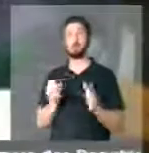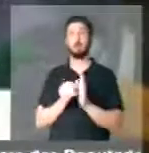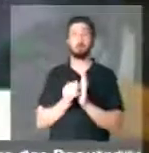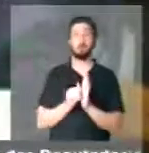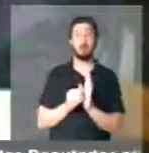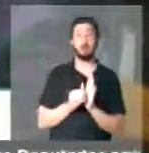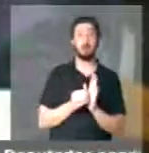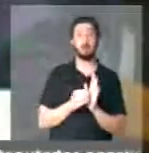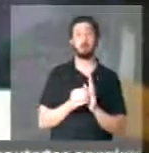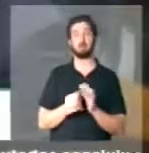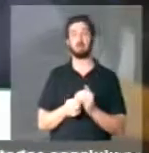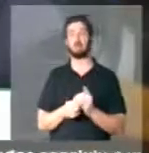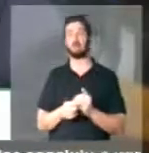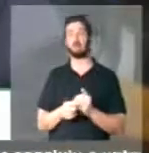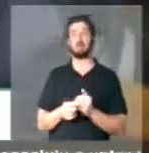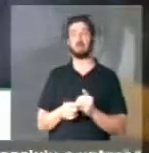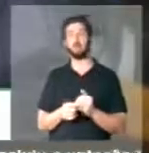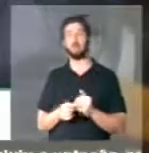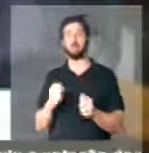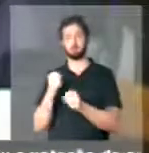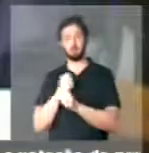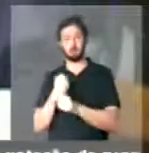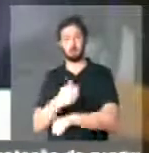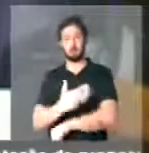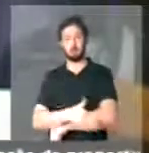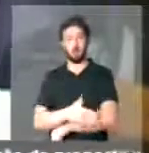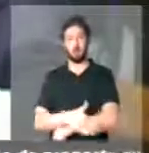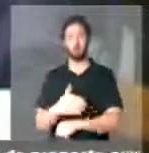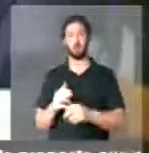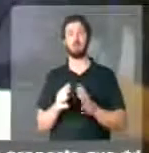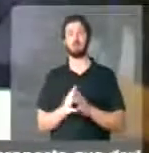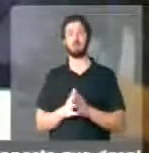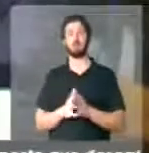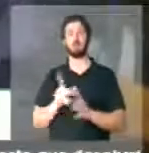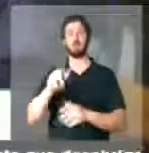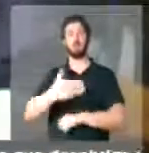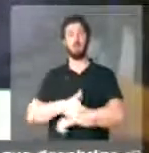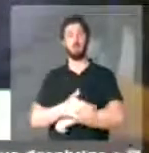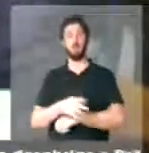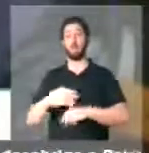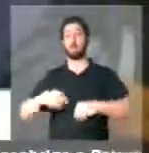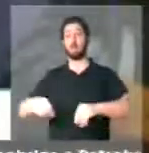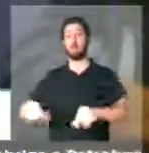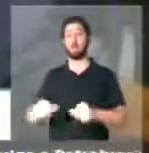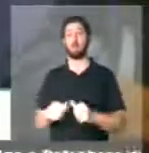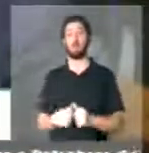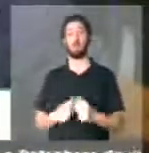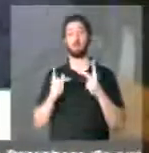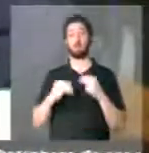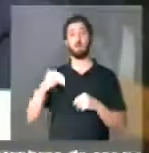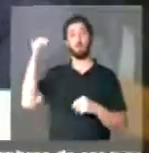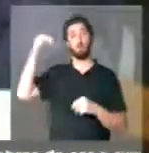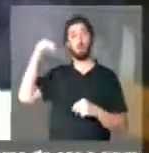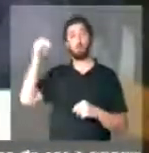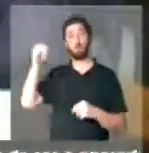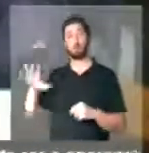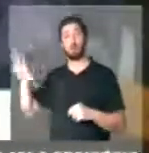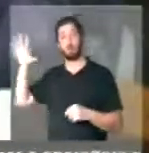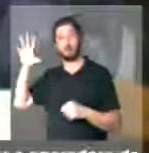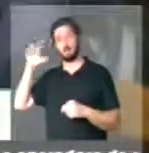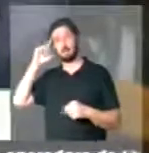ausência da pavimentação, do calçamento. São ruas de terra, ruas de areia, como no norte e no